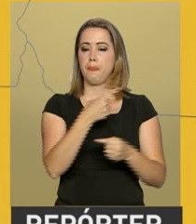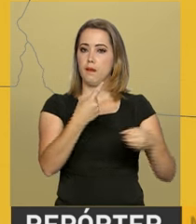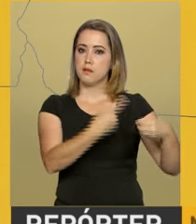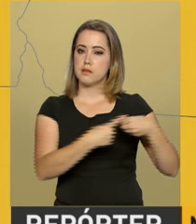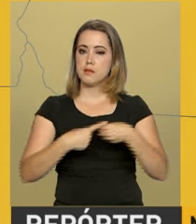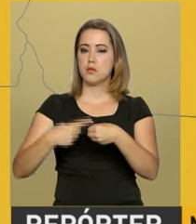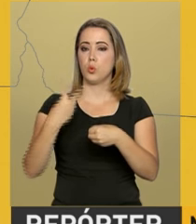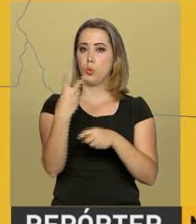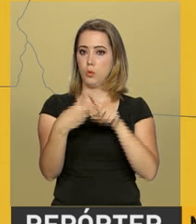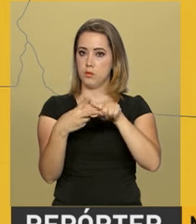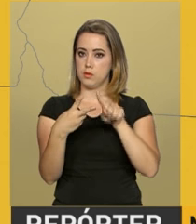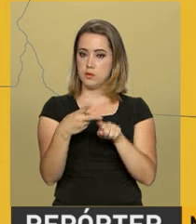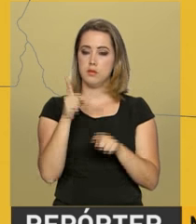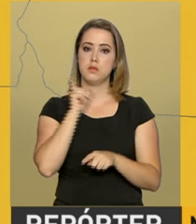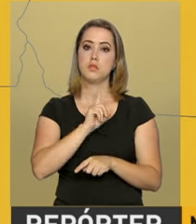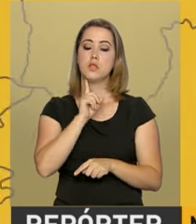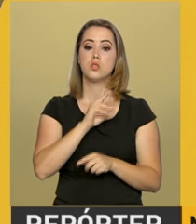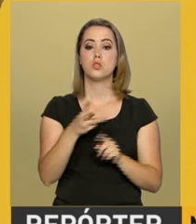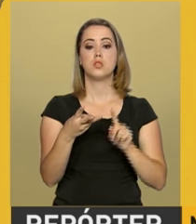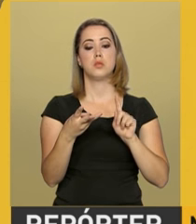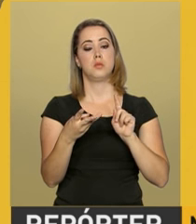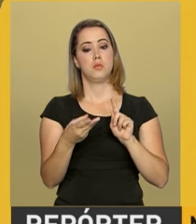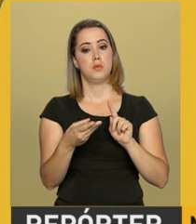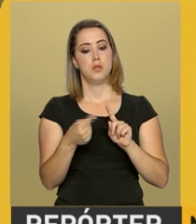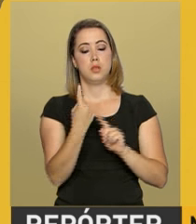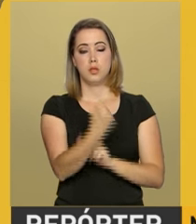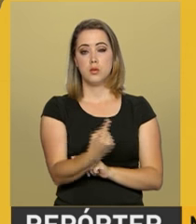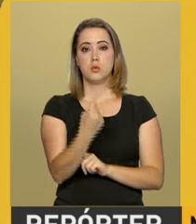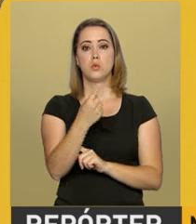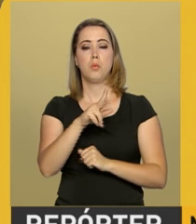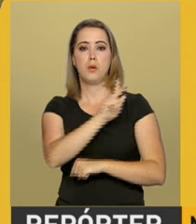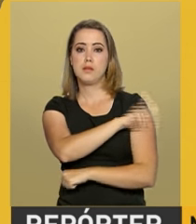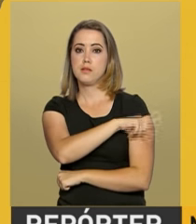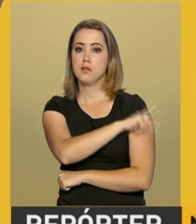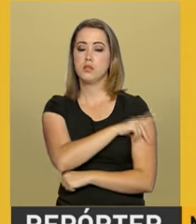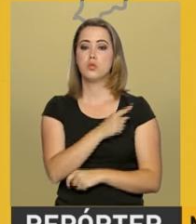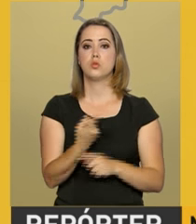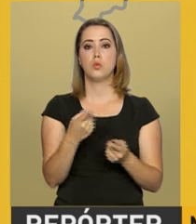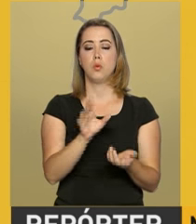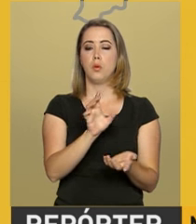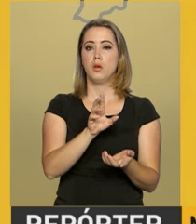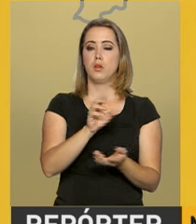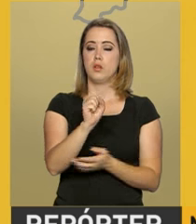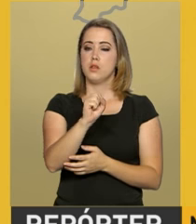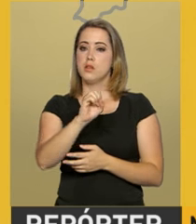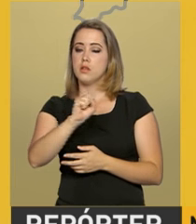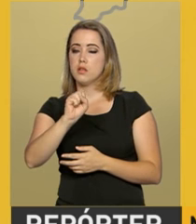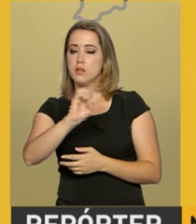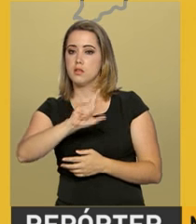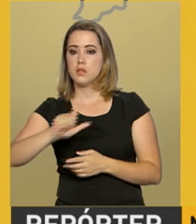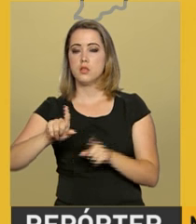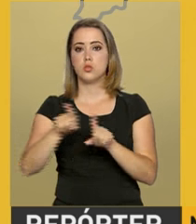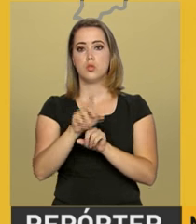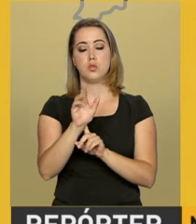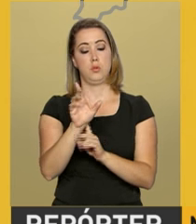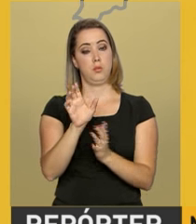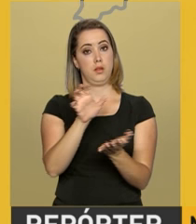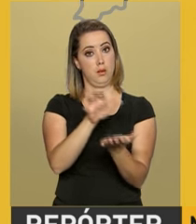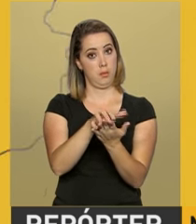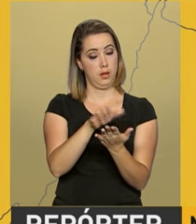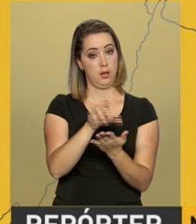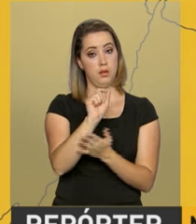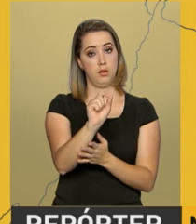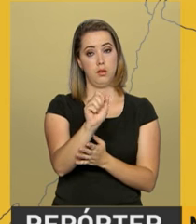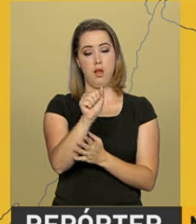Gerais, Coivaras, o Piauí, Feira Nova e Poço Redondo, em Sergipe, e Mar Vermelho, em Alagoas. E por causa